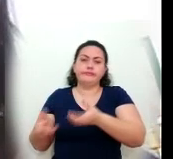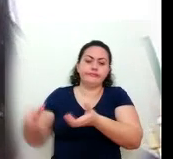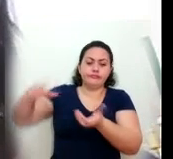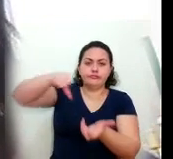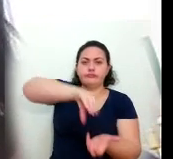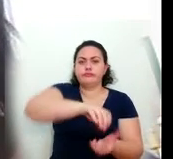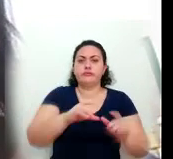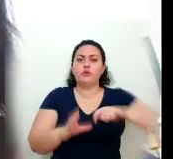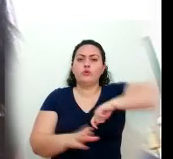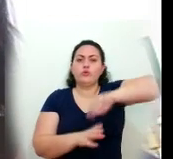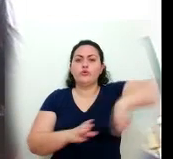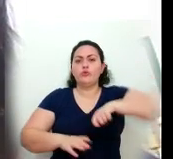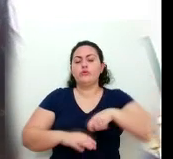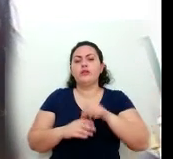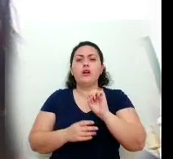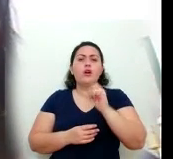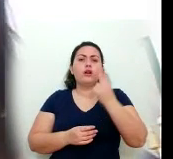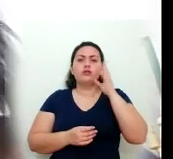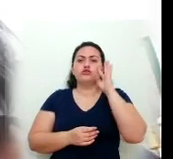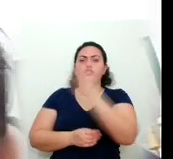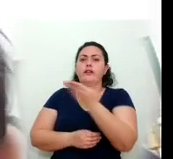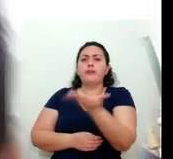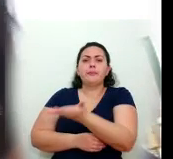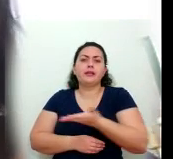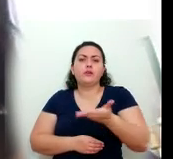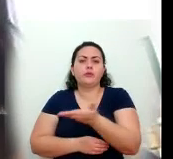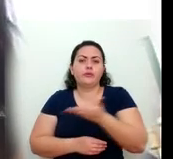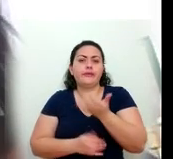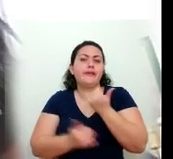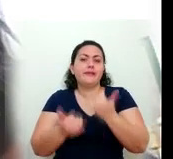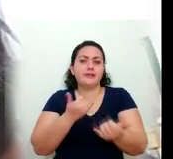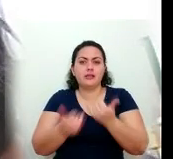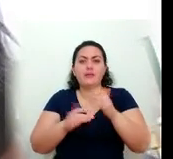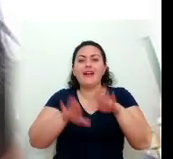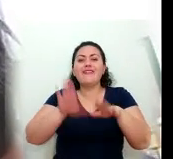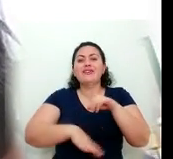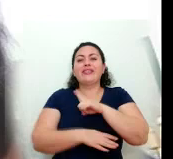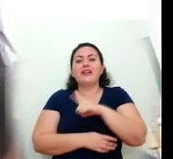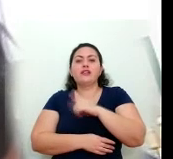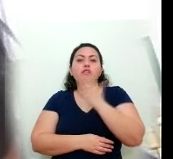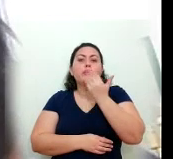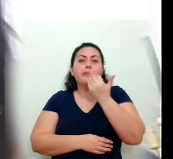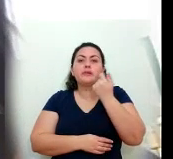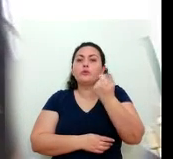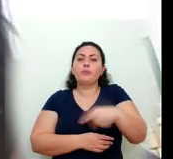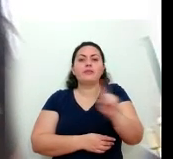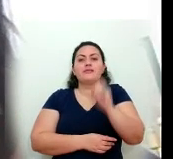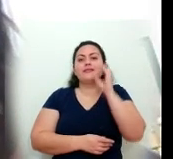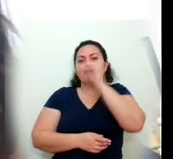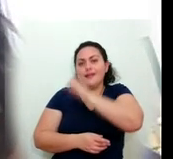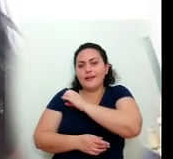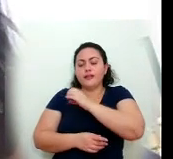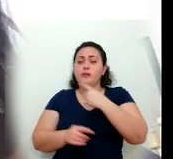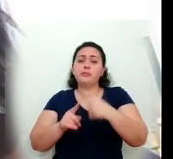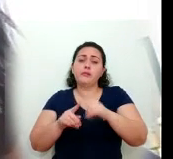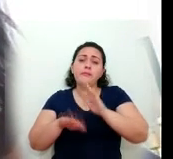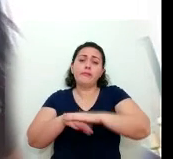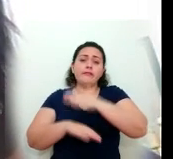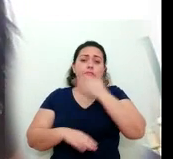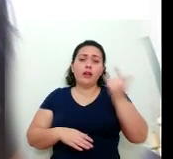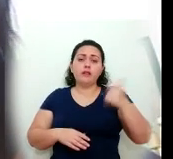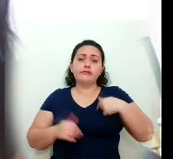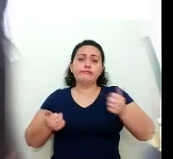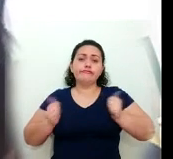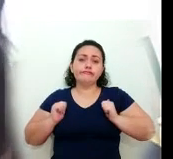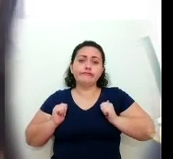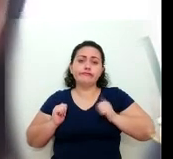né, e descongelo, ou nem descongelo, né, que é caso de comida que nem esse preparo do aquecimento não tem,